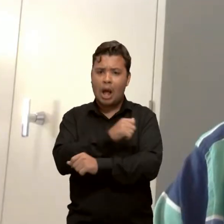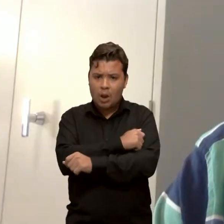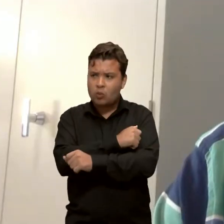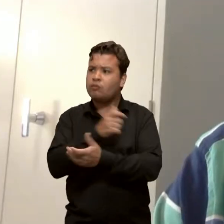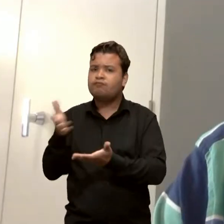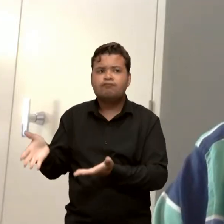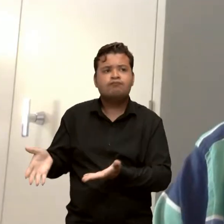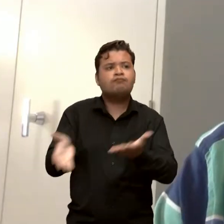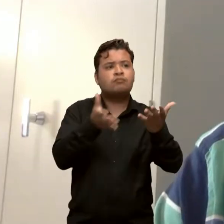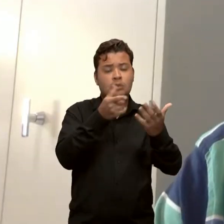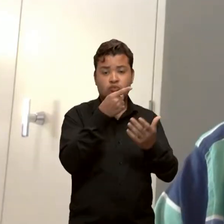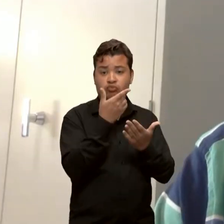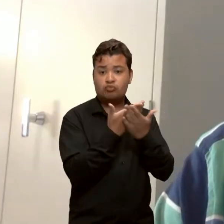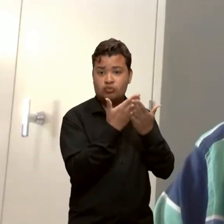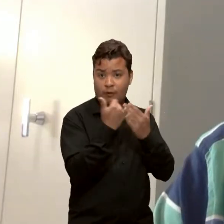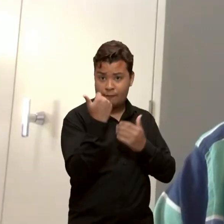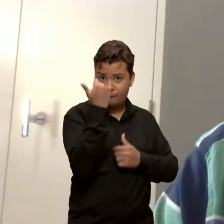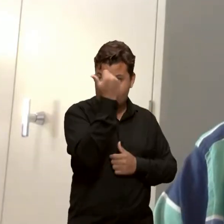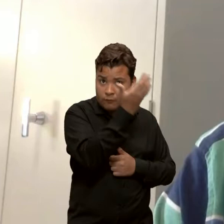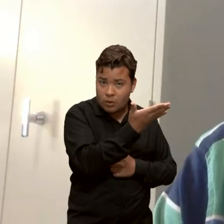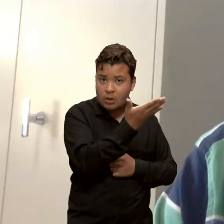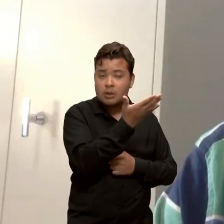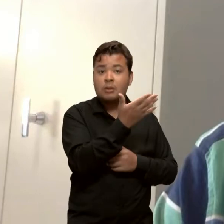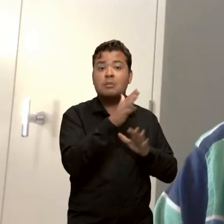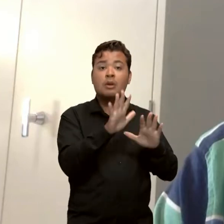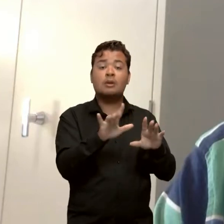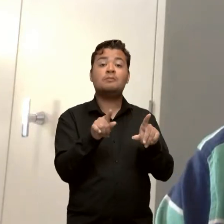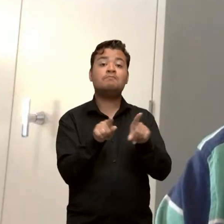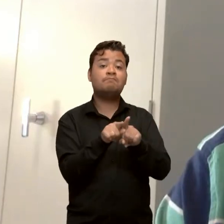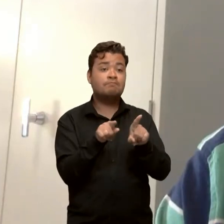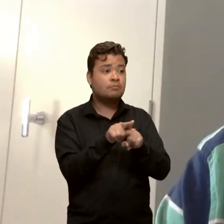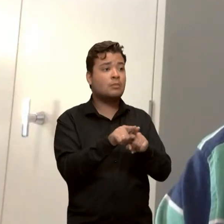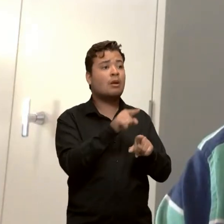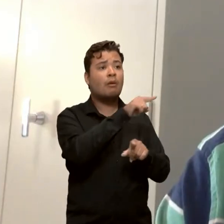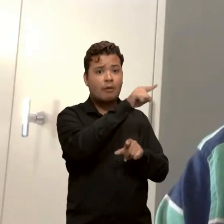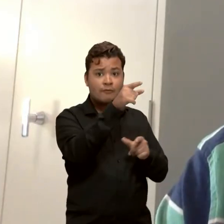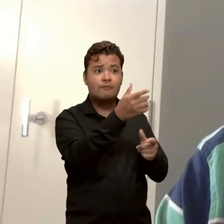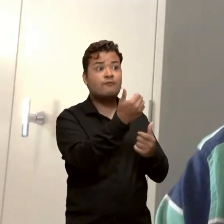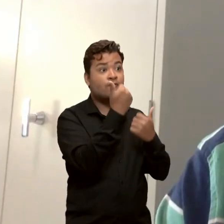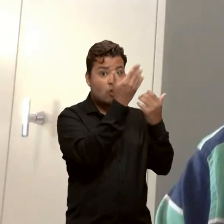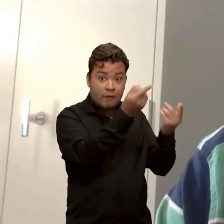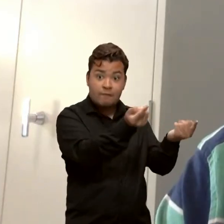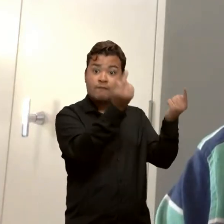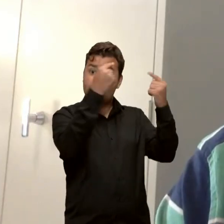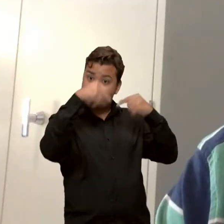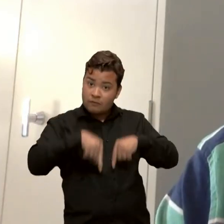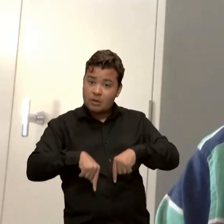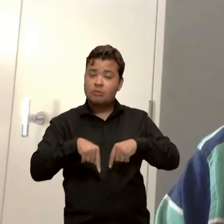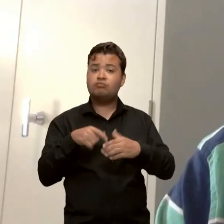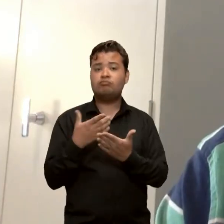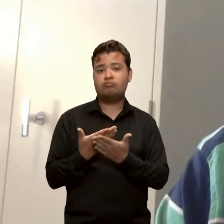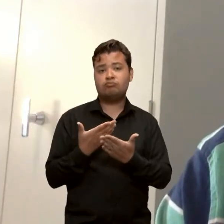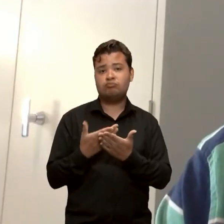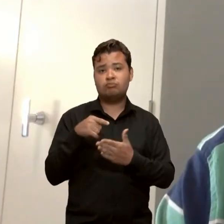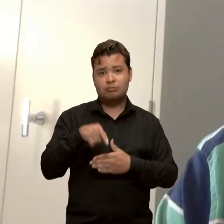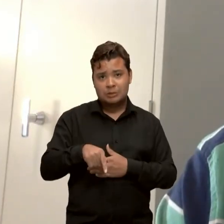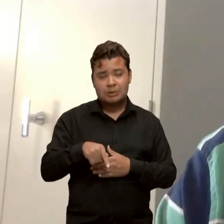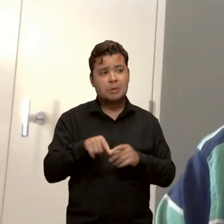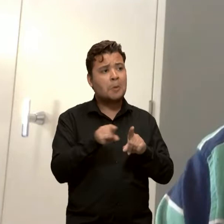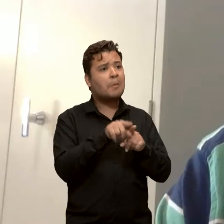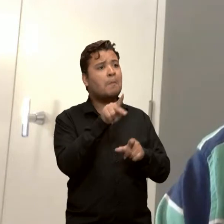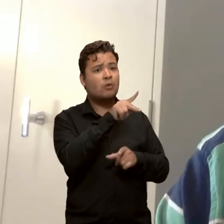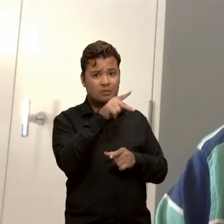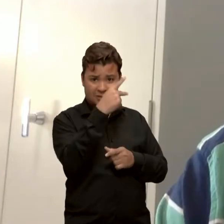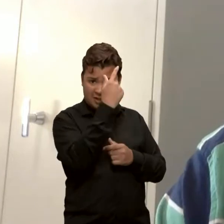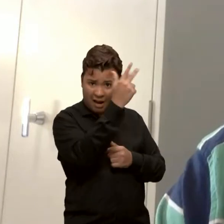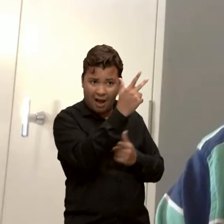para aprimoramento e ganhar essa experiência no exterior, mas para que ela possa acolher também estudantes dessas instituições parceiras, docentes dessas